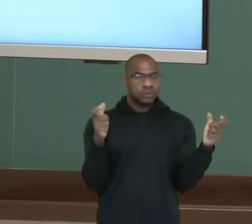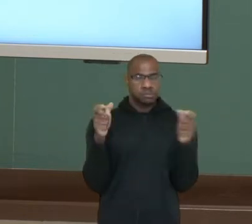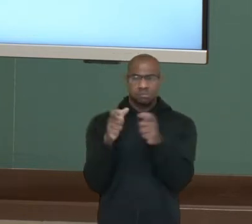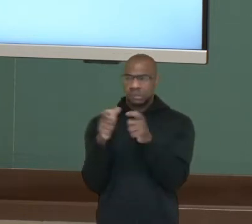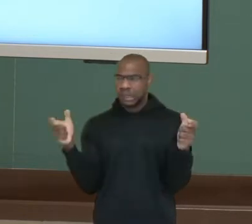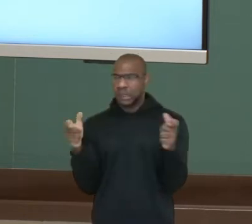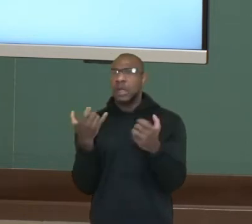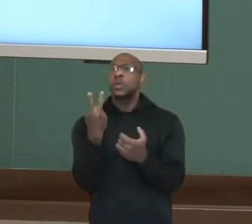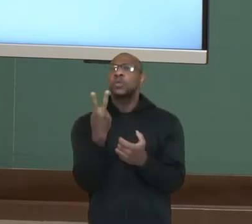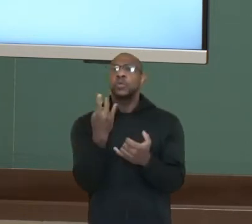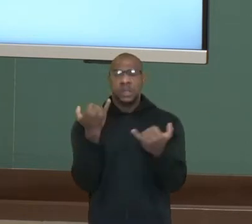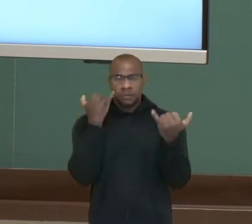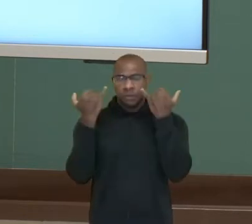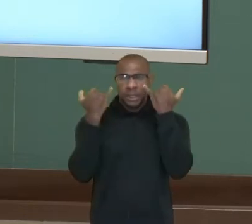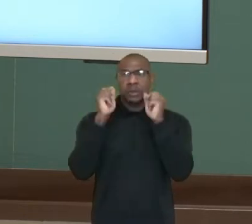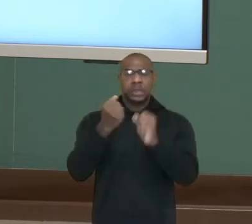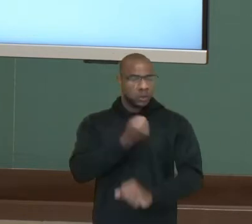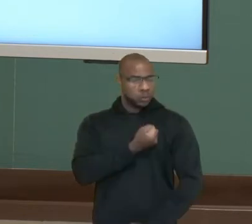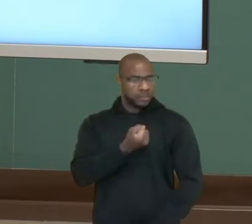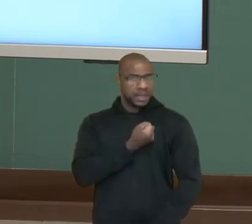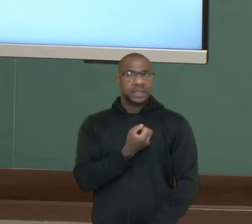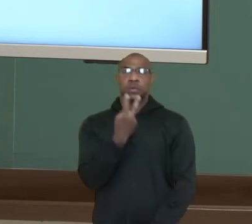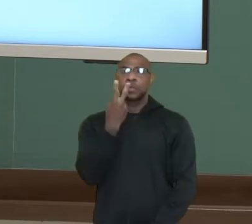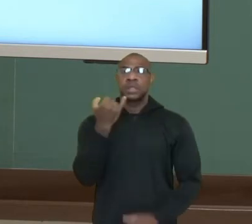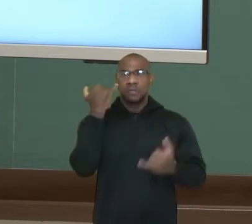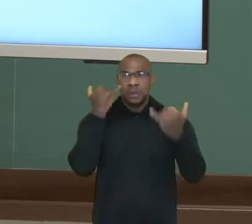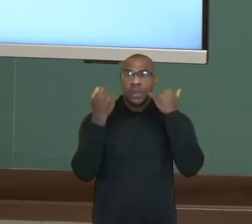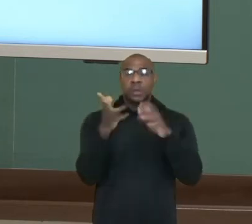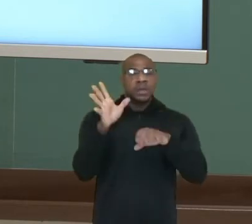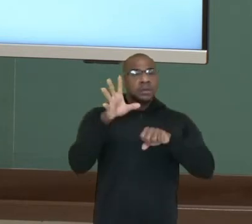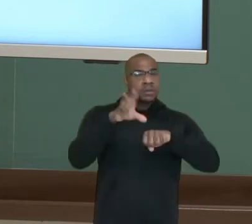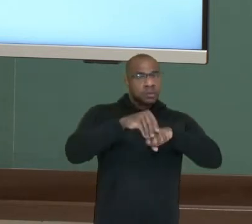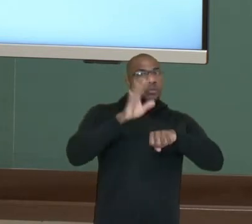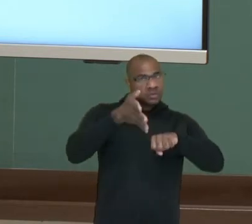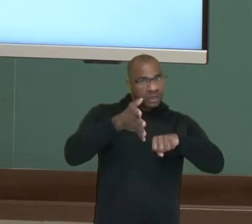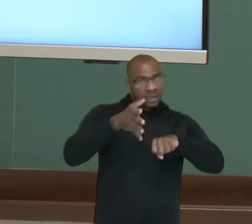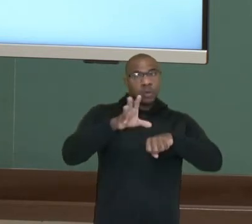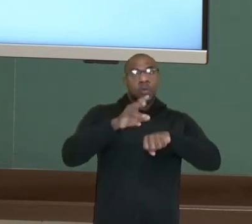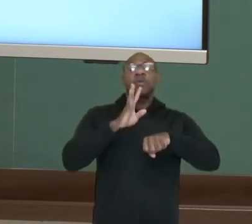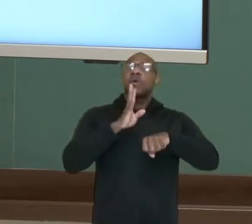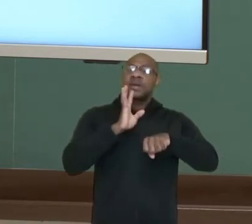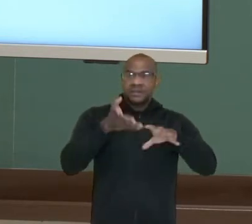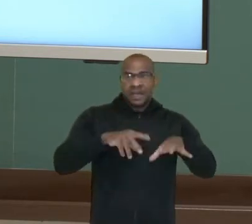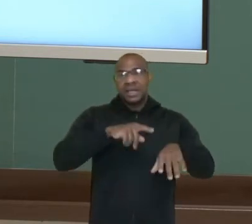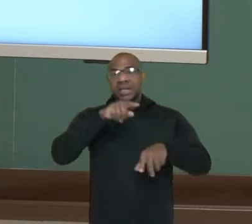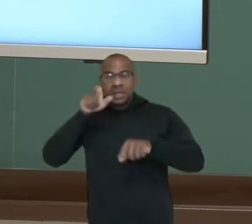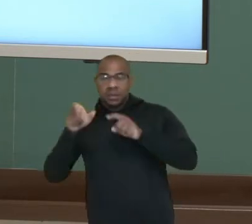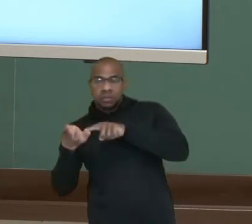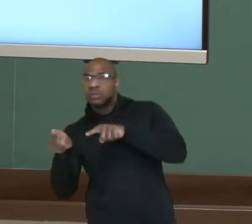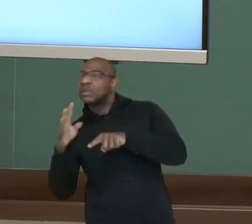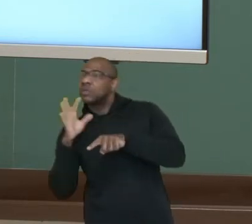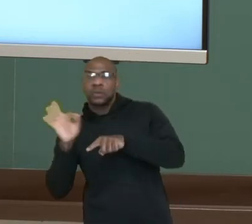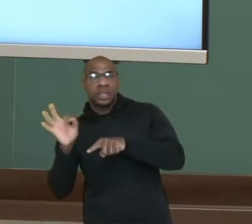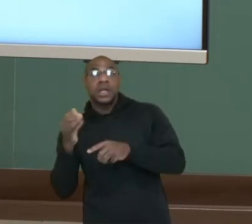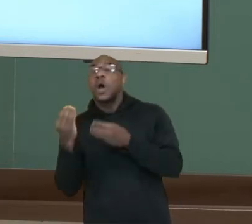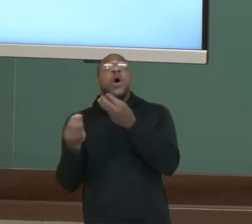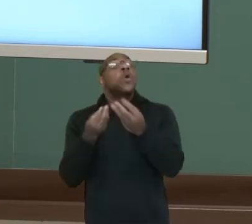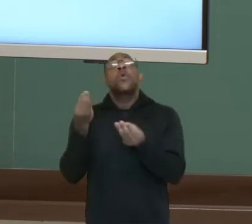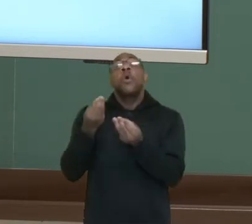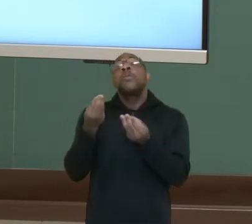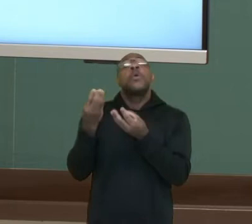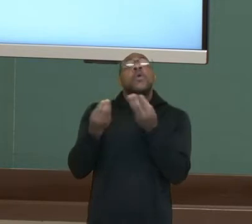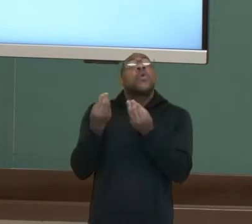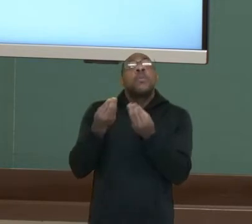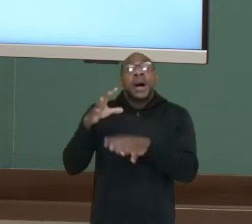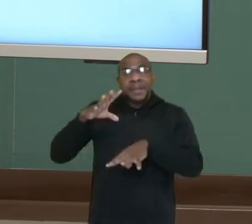duas informações numéricas. Uma conhecida, uma desconhecida, e vamos ver como que a matemática resolve tudo isso